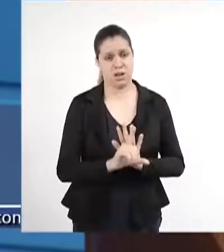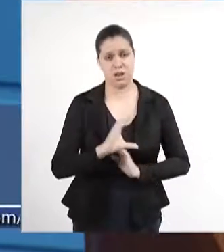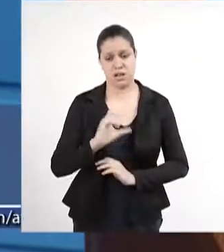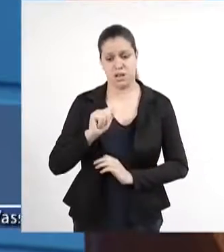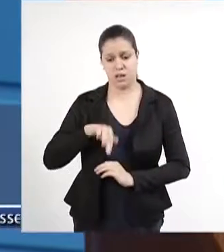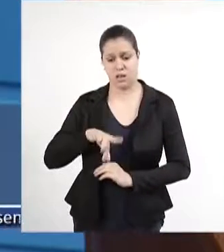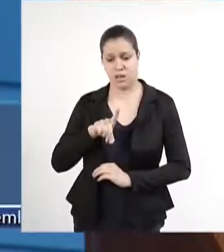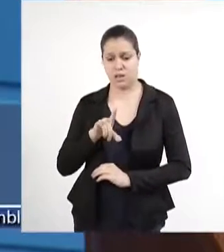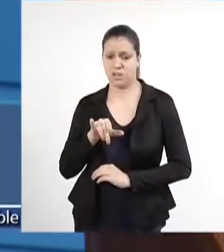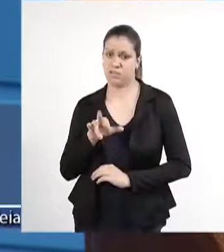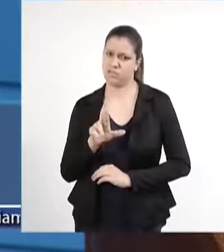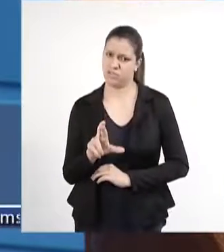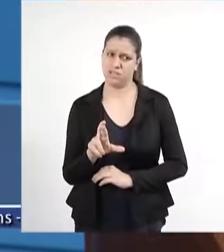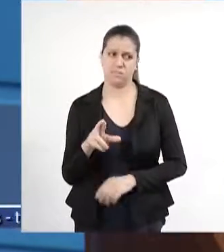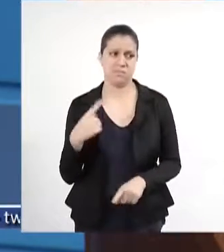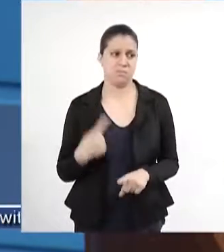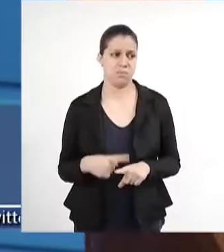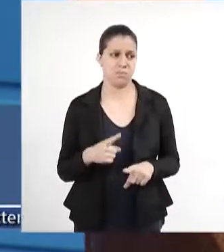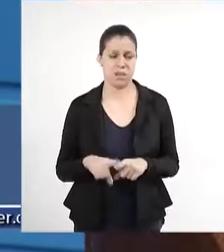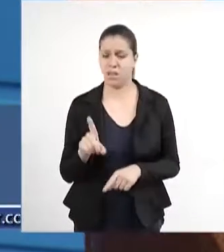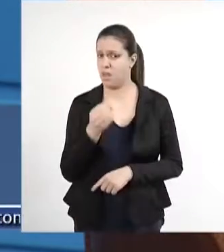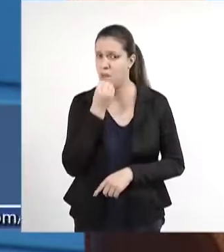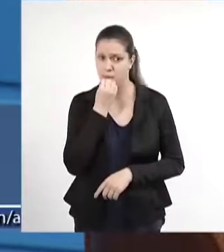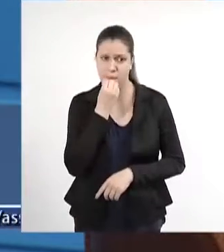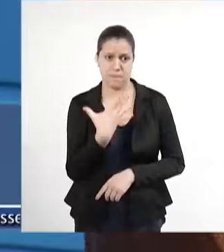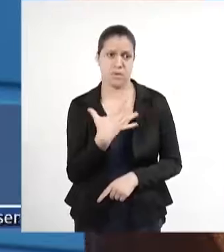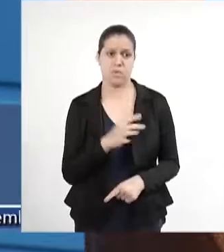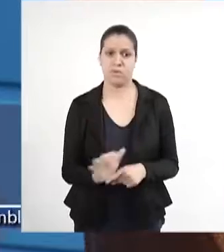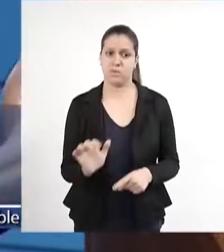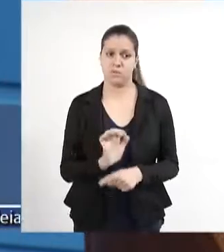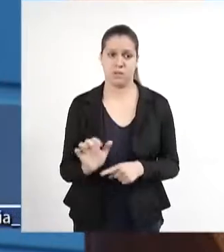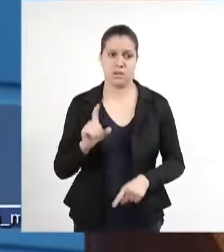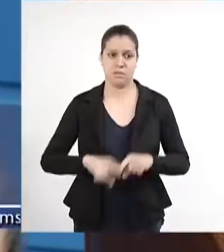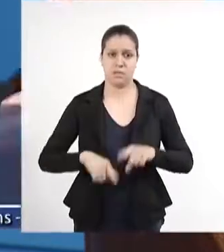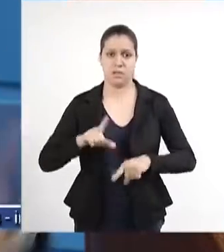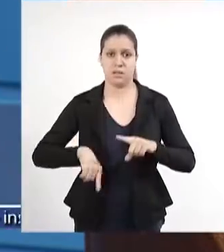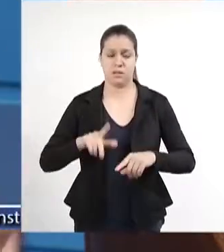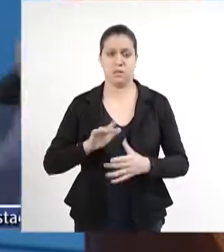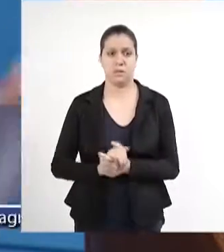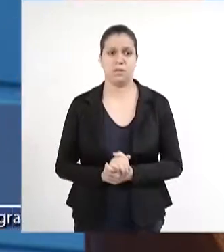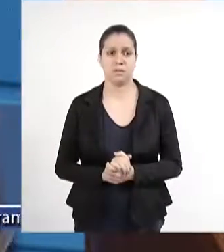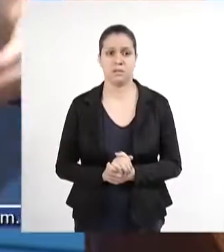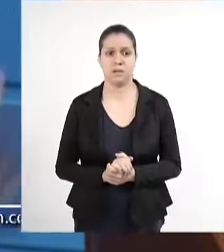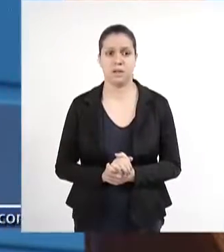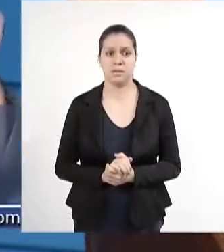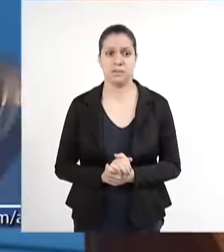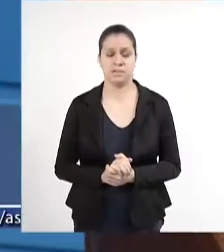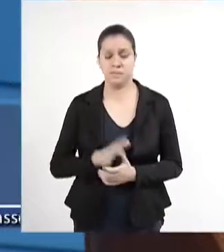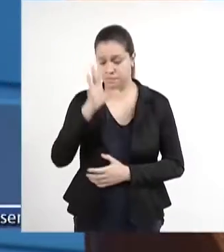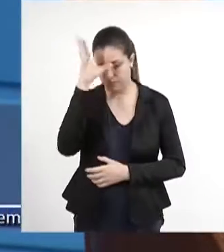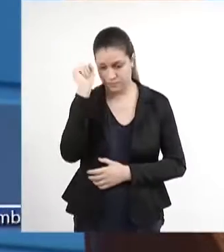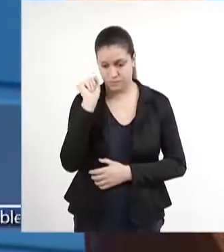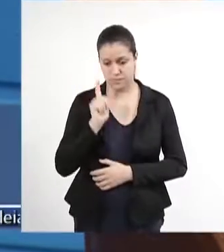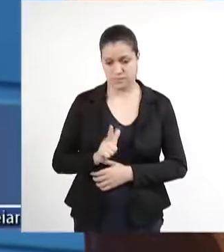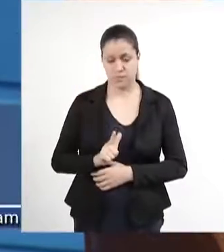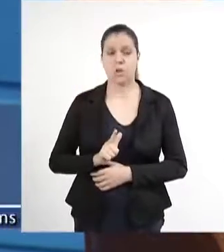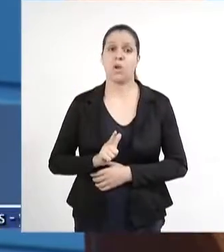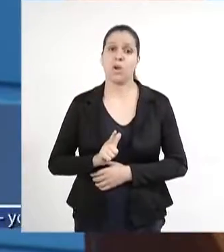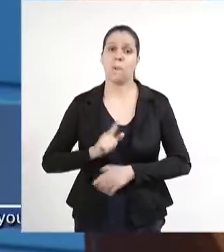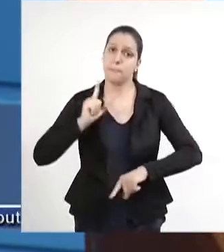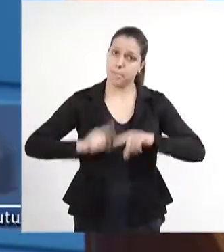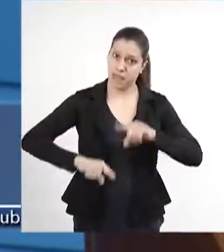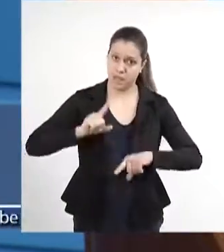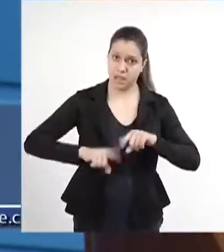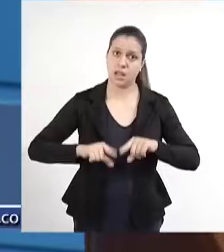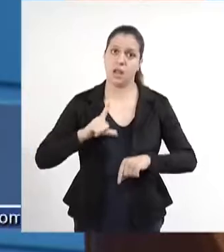é benéfico a estado que produz produto primário. Mato Grosso do Sul é estado que produz produto primário.